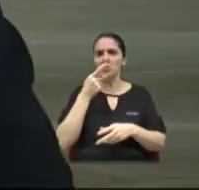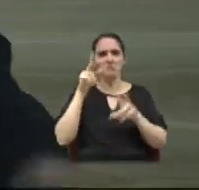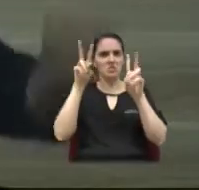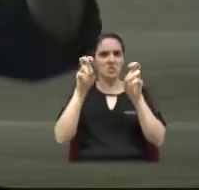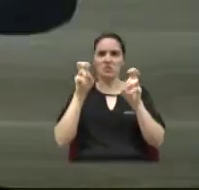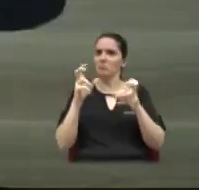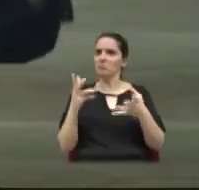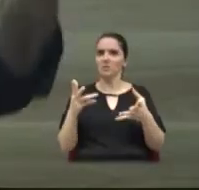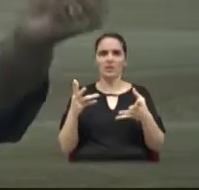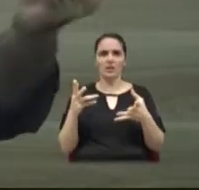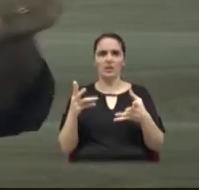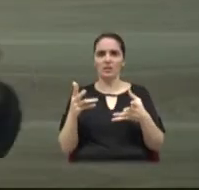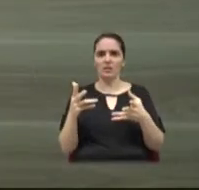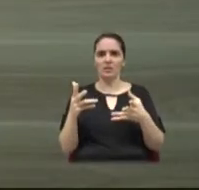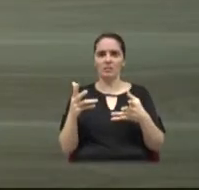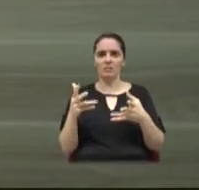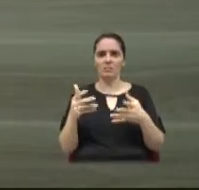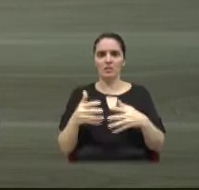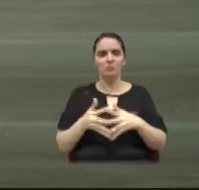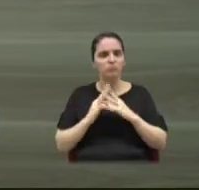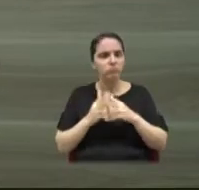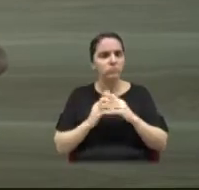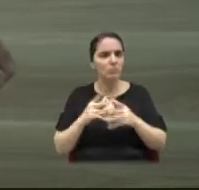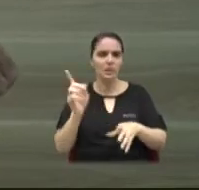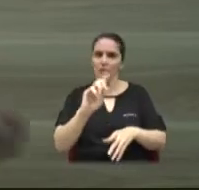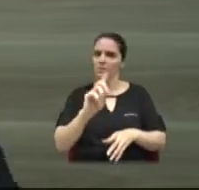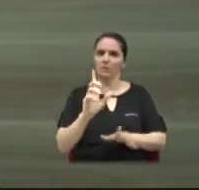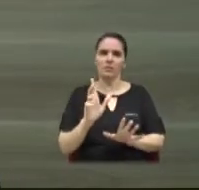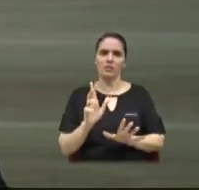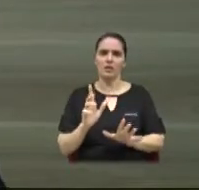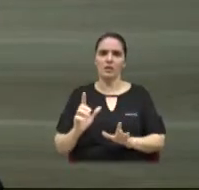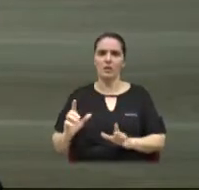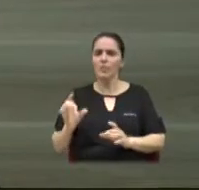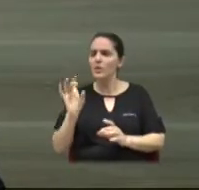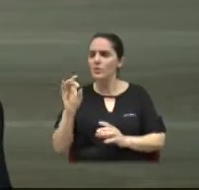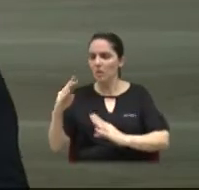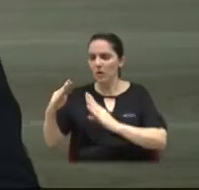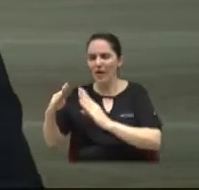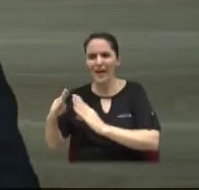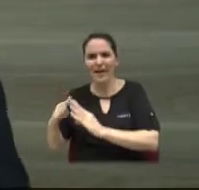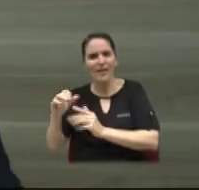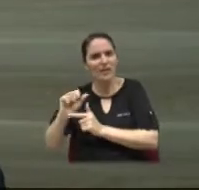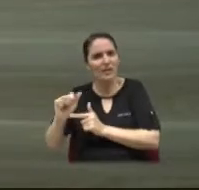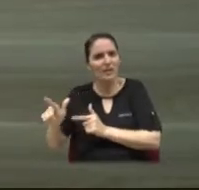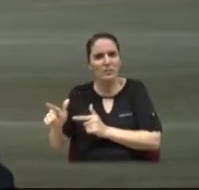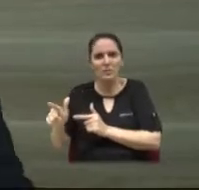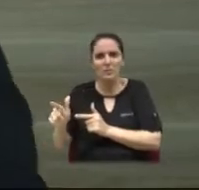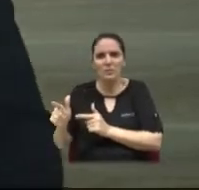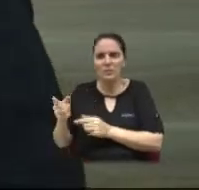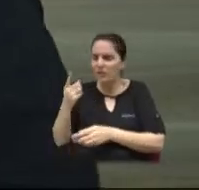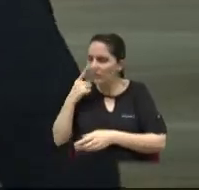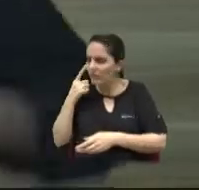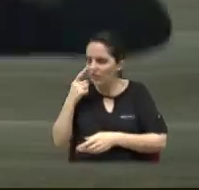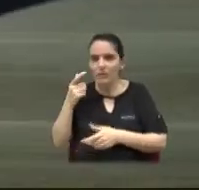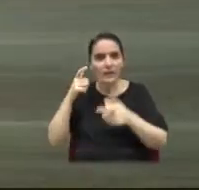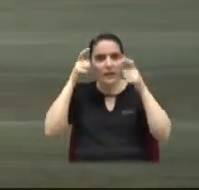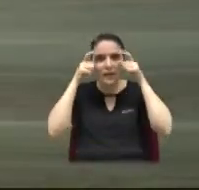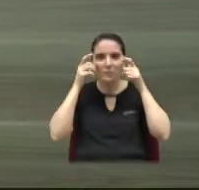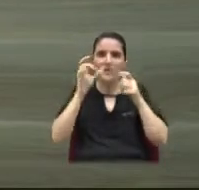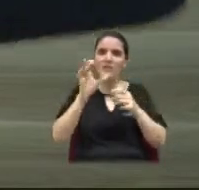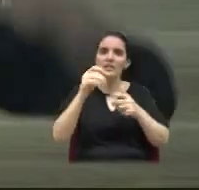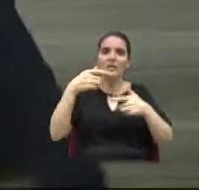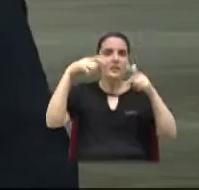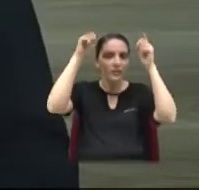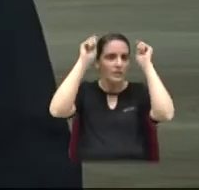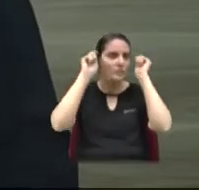discutindo um imóvel que foi alugado. Puxa vida, ninguém pensou? Por favor, cabeça não serve só para pôr chapéu nem para fazer